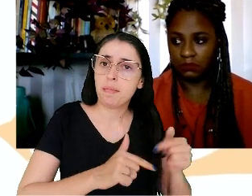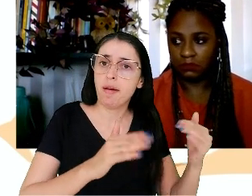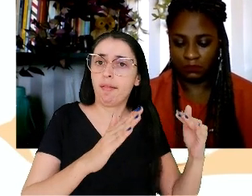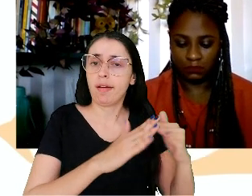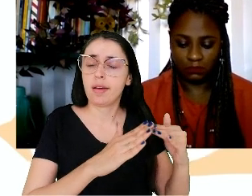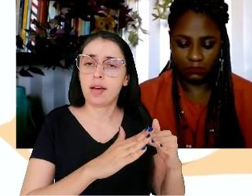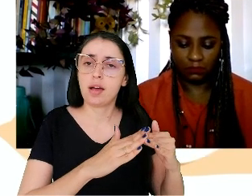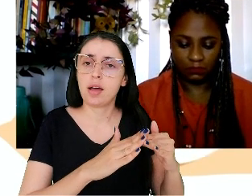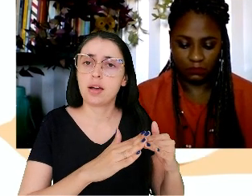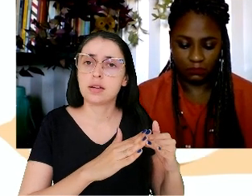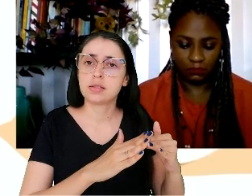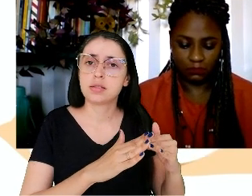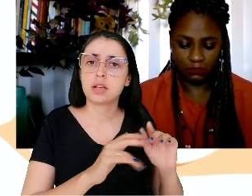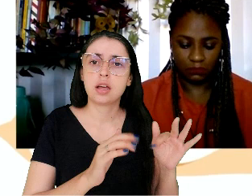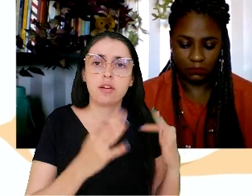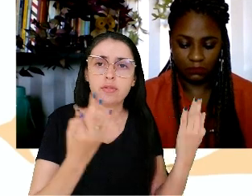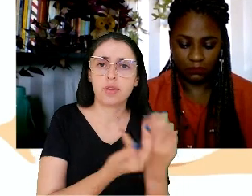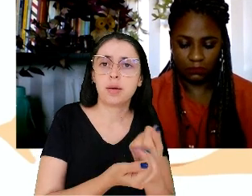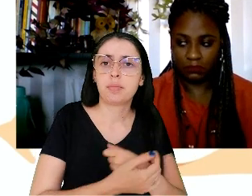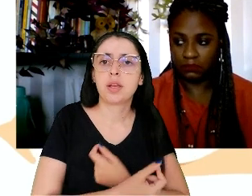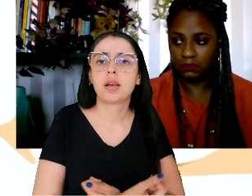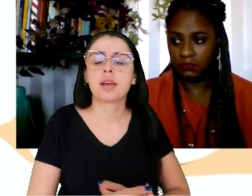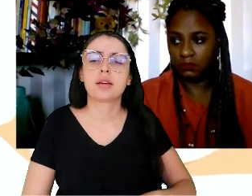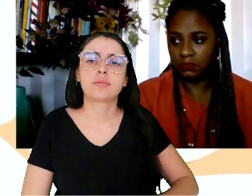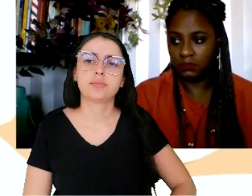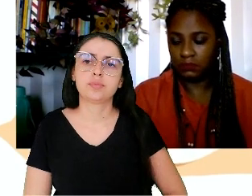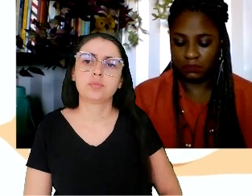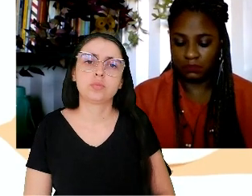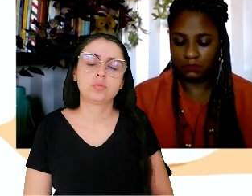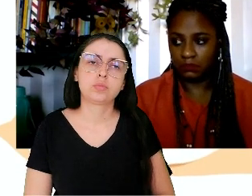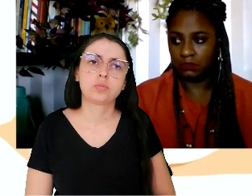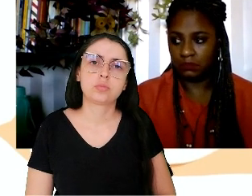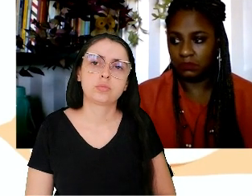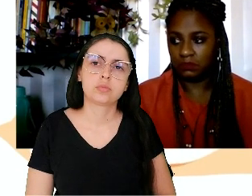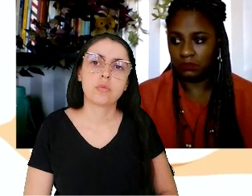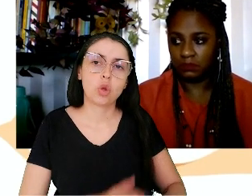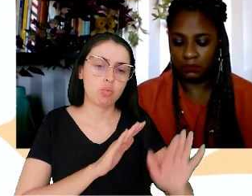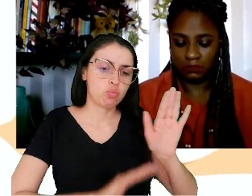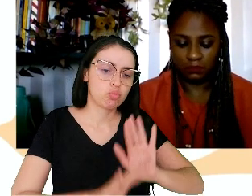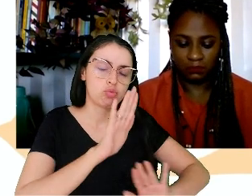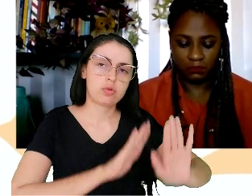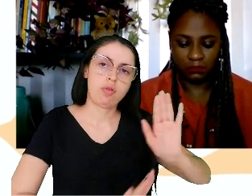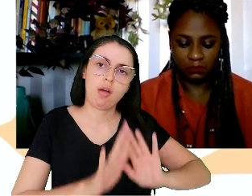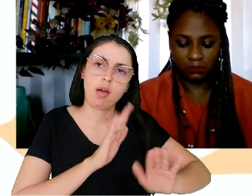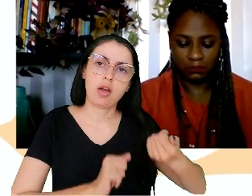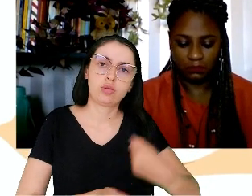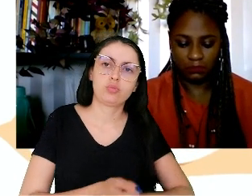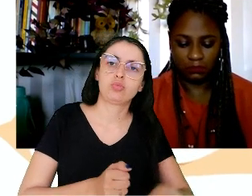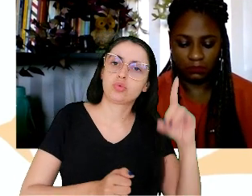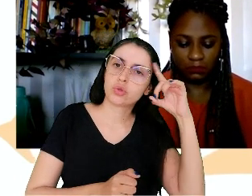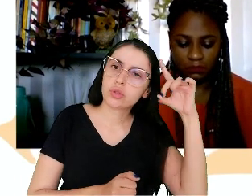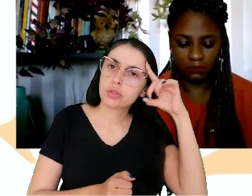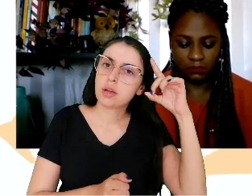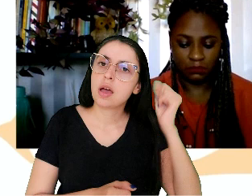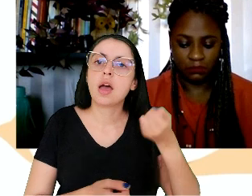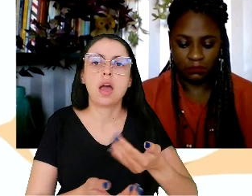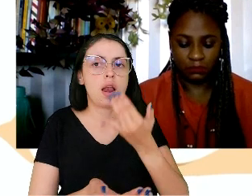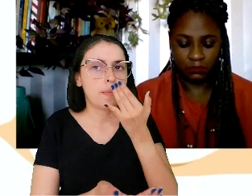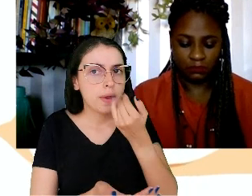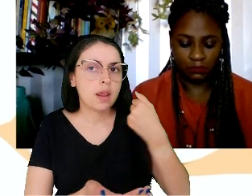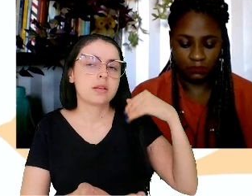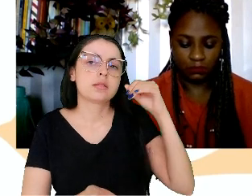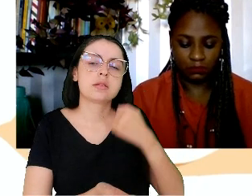sustenta a família, nutre a família com os cuidados, o dia a dia, o preparo